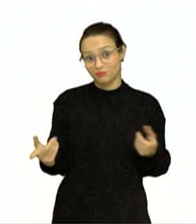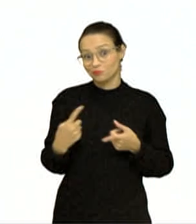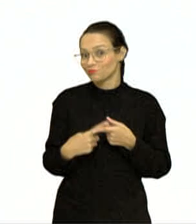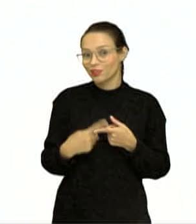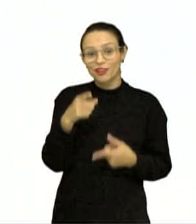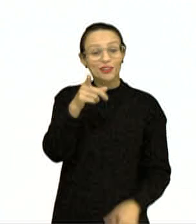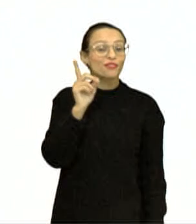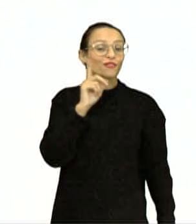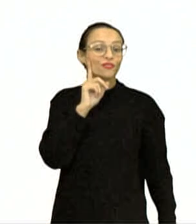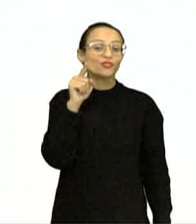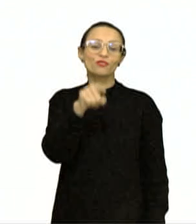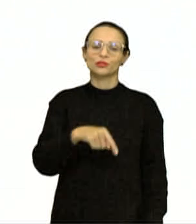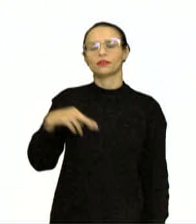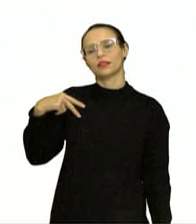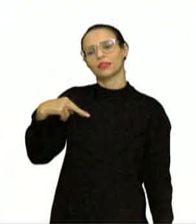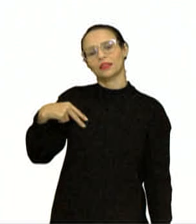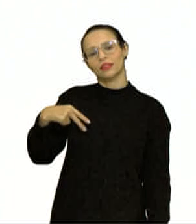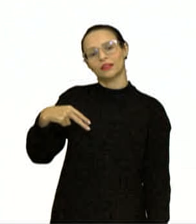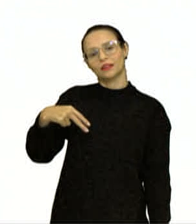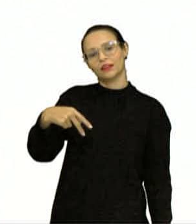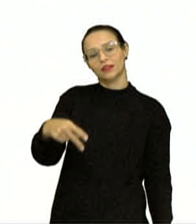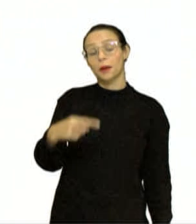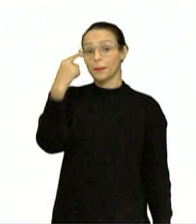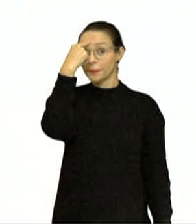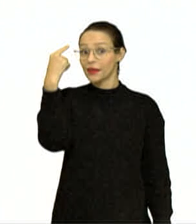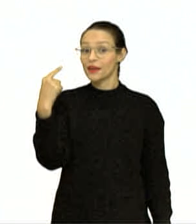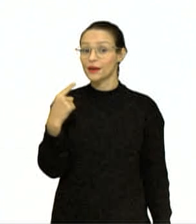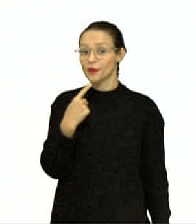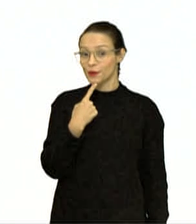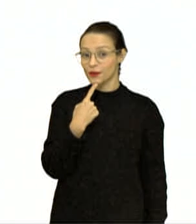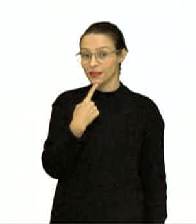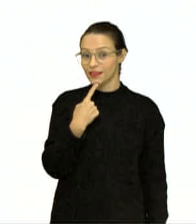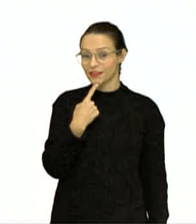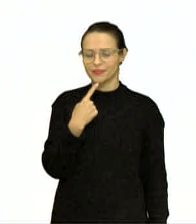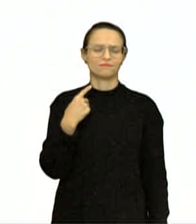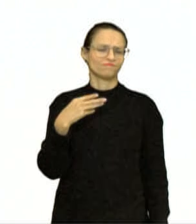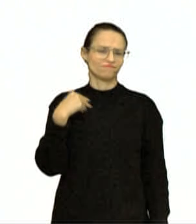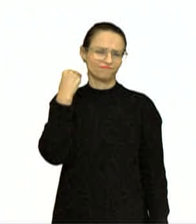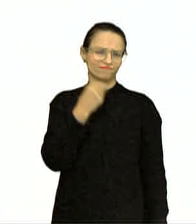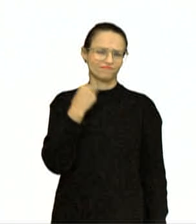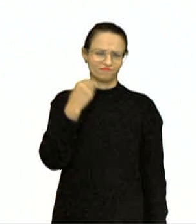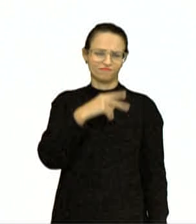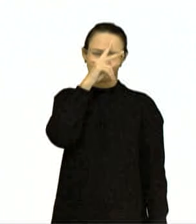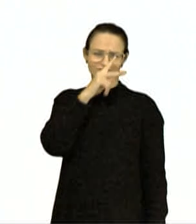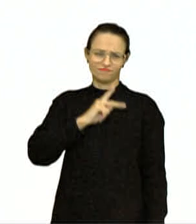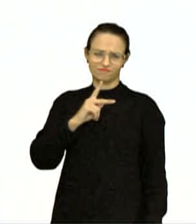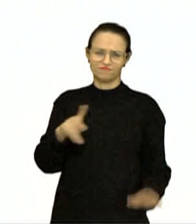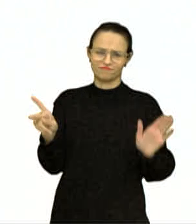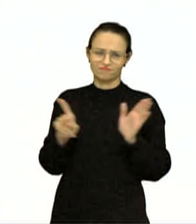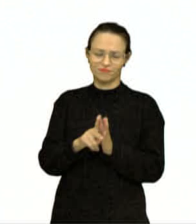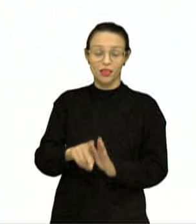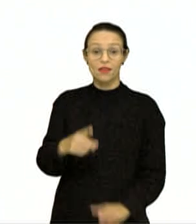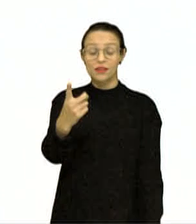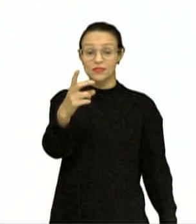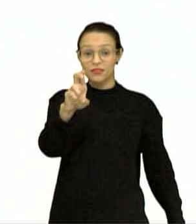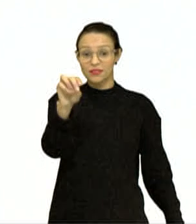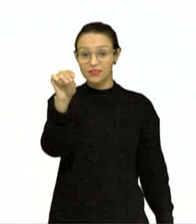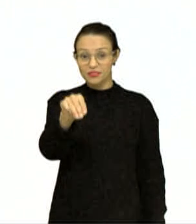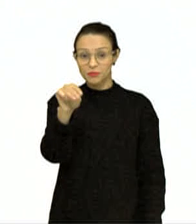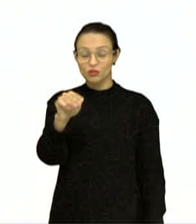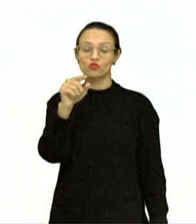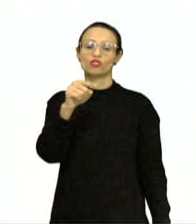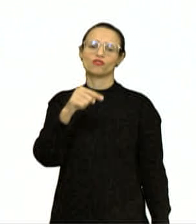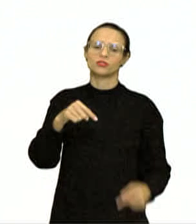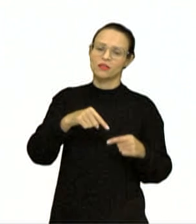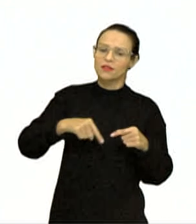os dias você vai caminhar ao menos meia hora. Por experiência própria, Após 15 minutos, dê meia